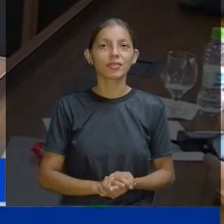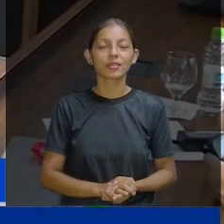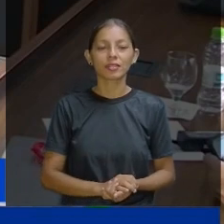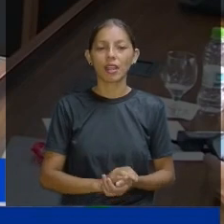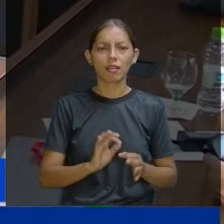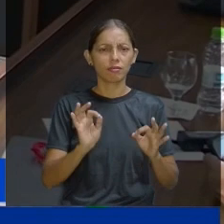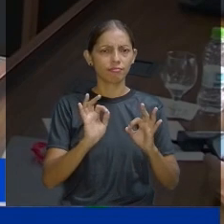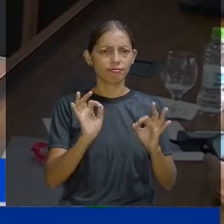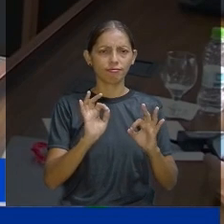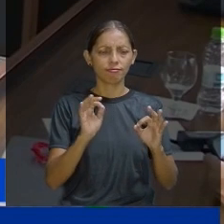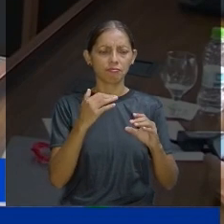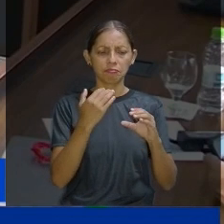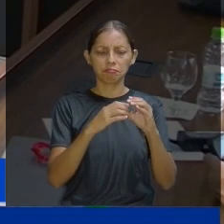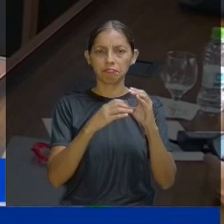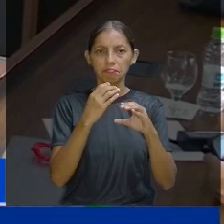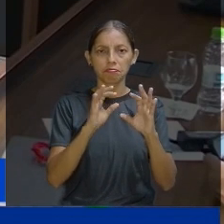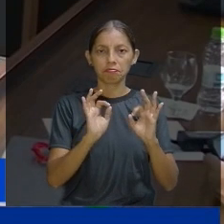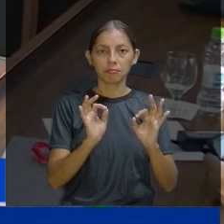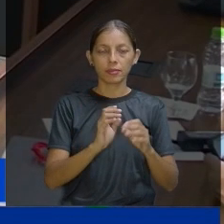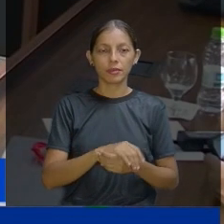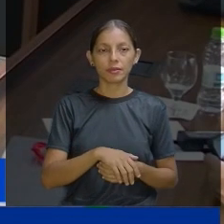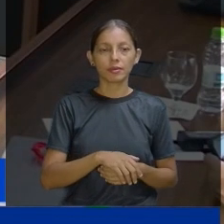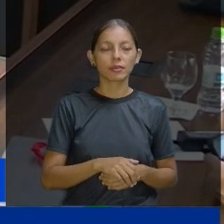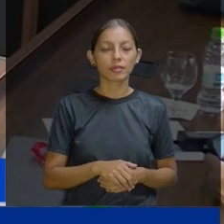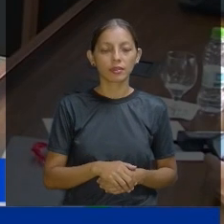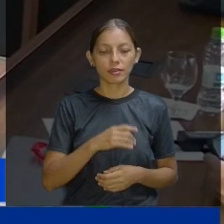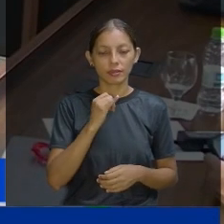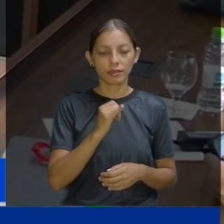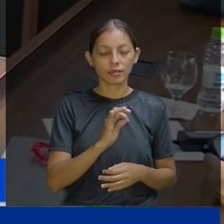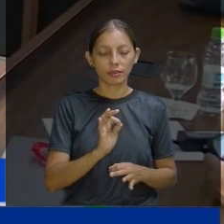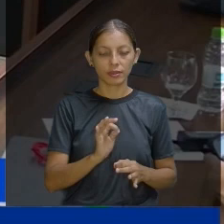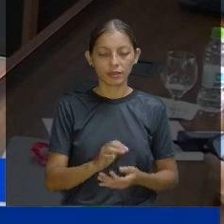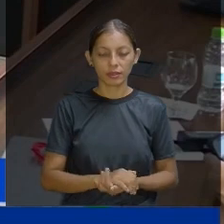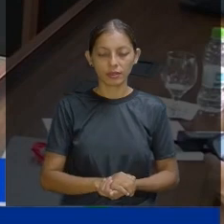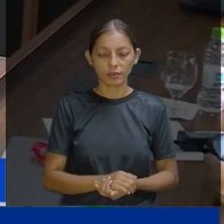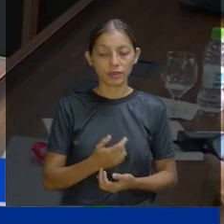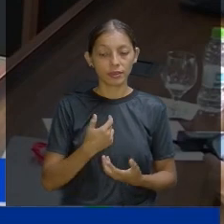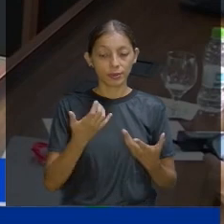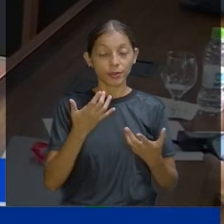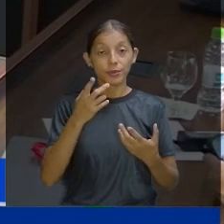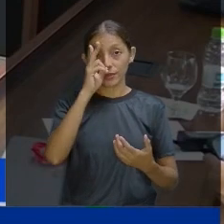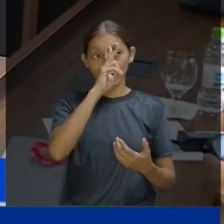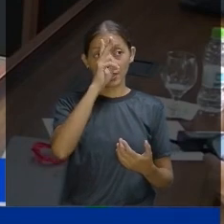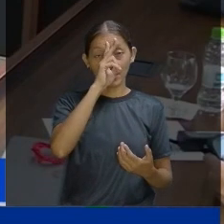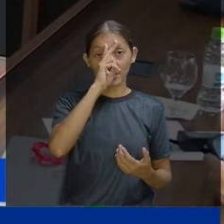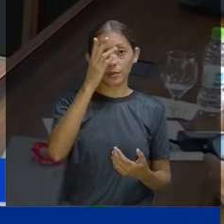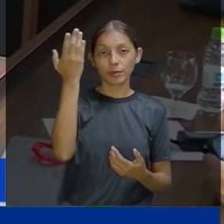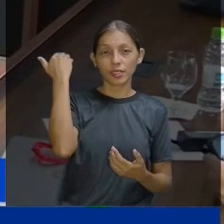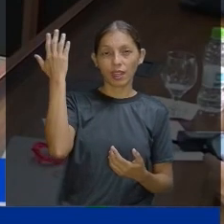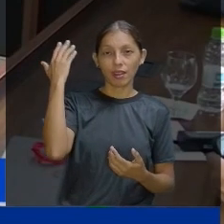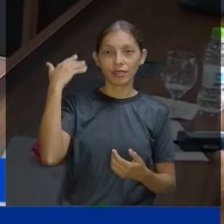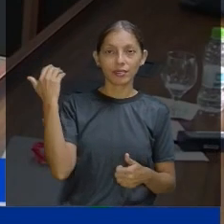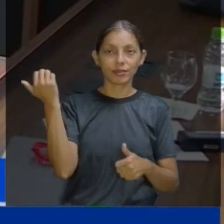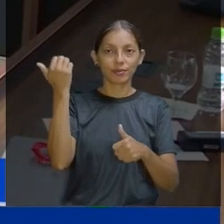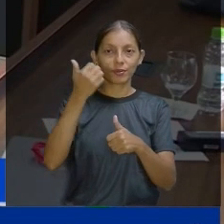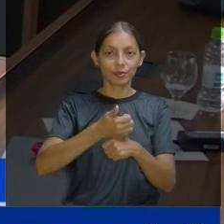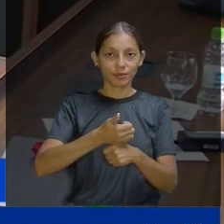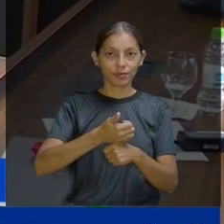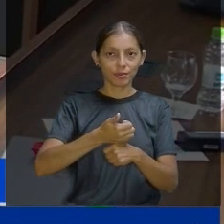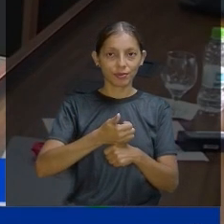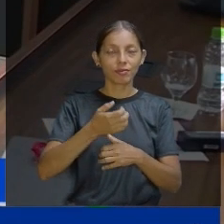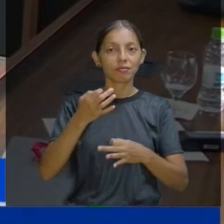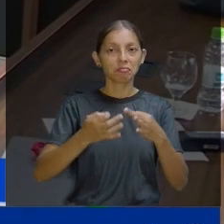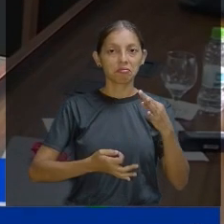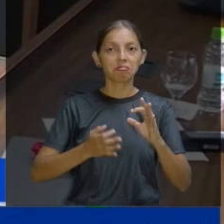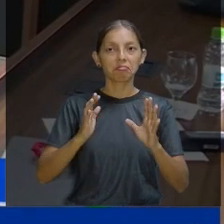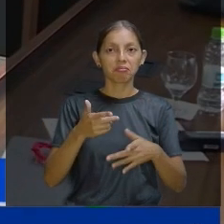desembargador, eu só queria lembrar, corrigindo com a palavra, o juiz Normandes. E foi uma surpresa, a cidade